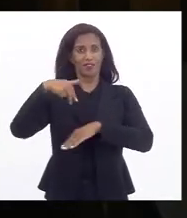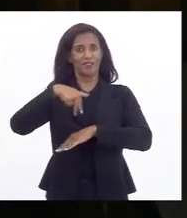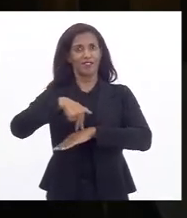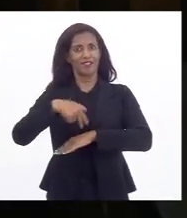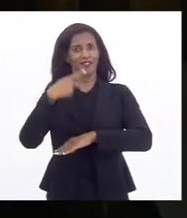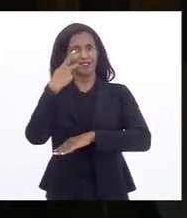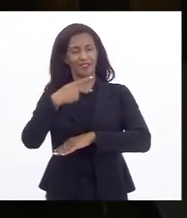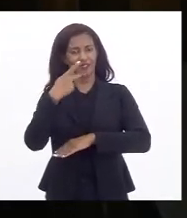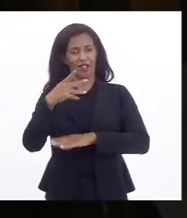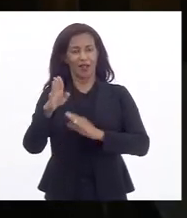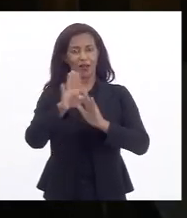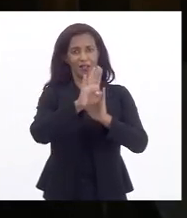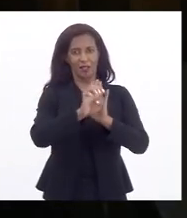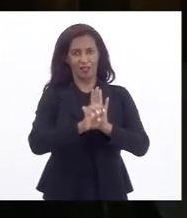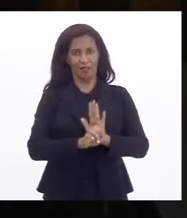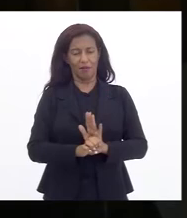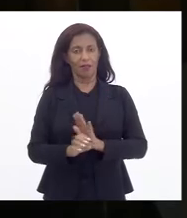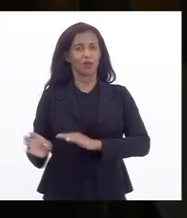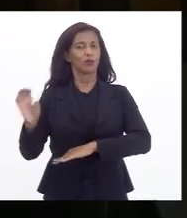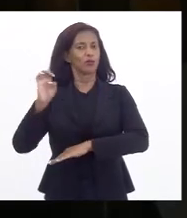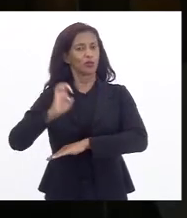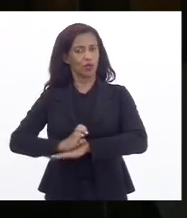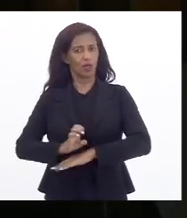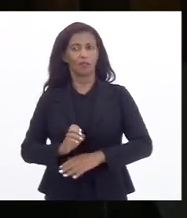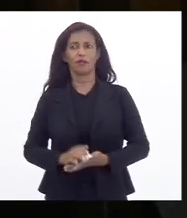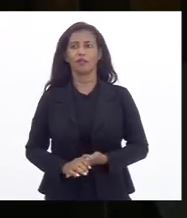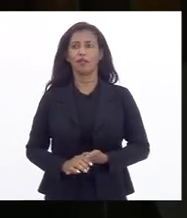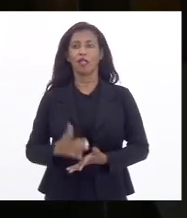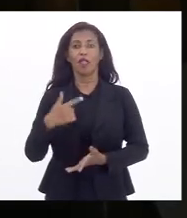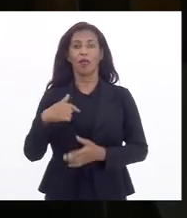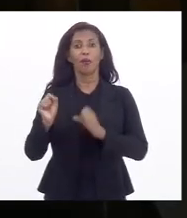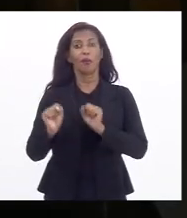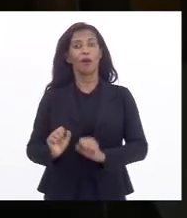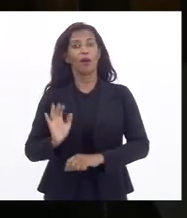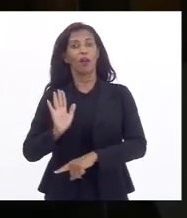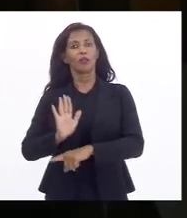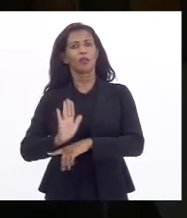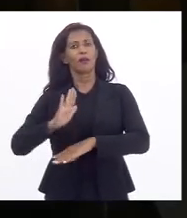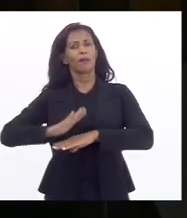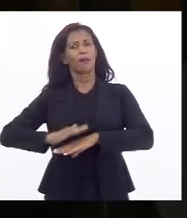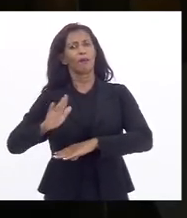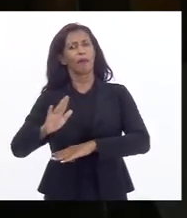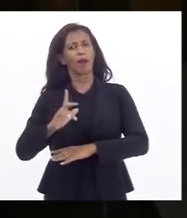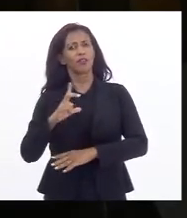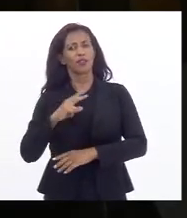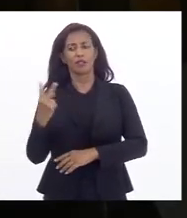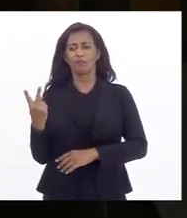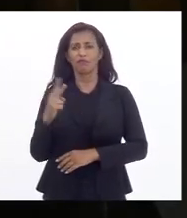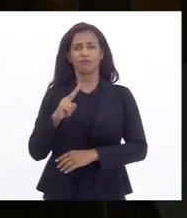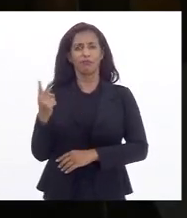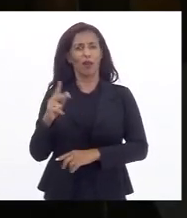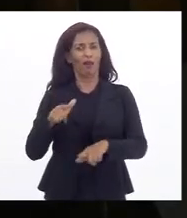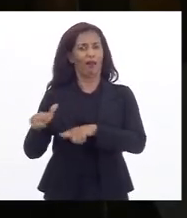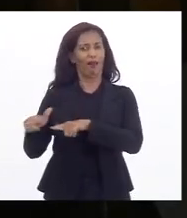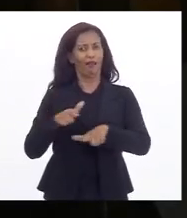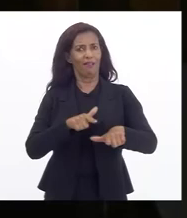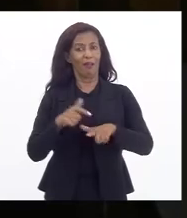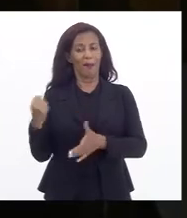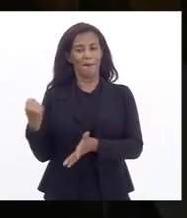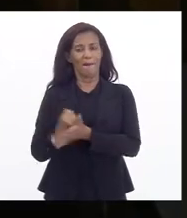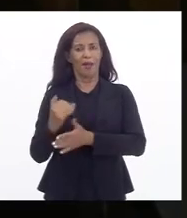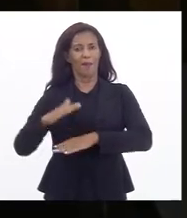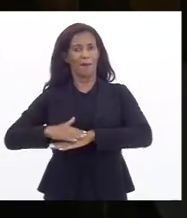contribuir com as emendas do nosso Estado eu posso ajudar mais tendo Essa dupla função também o